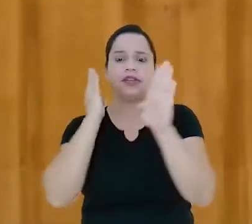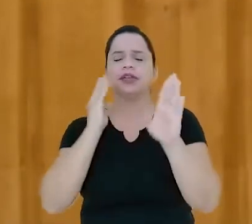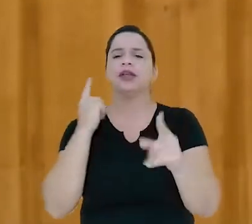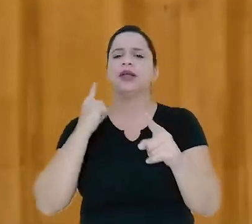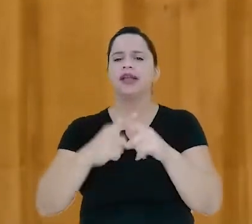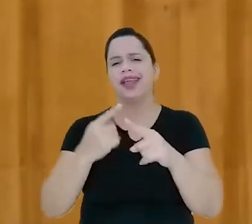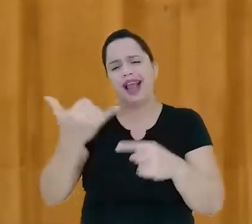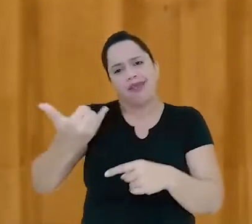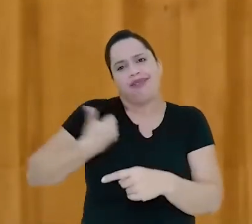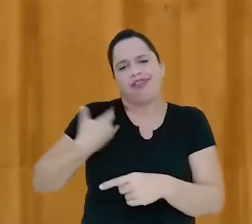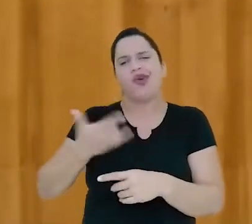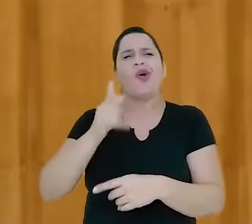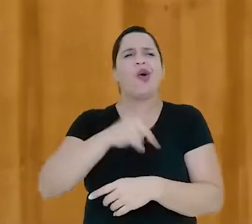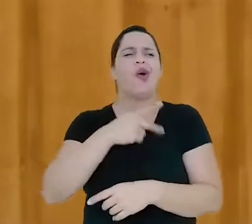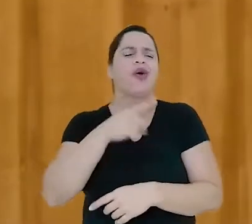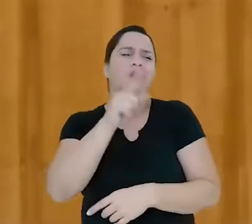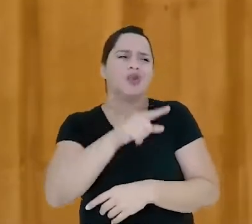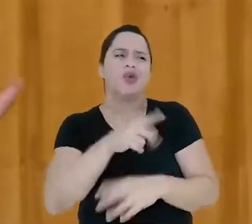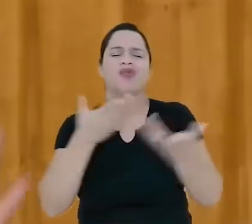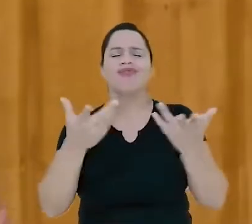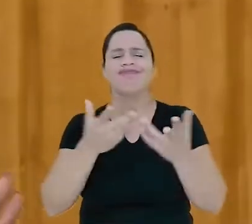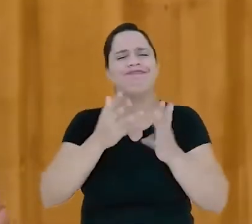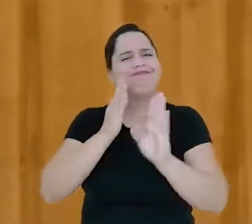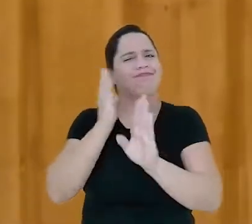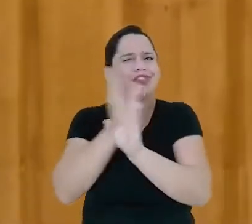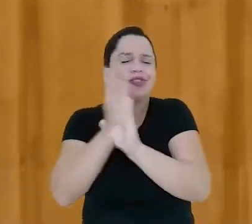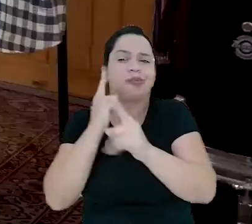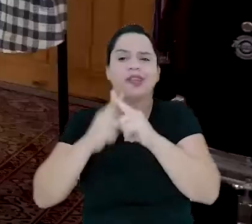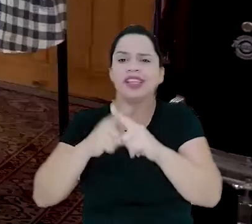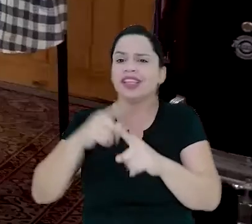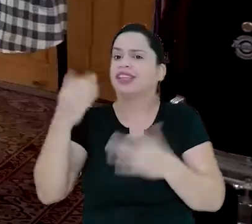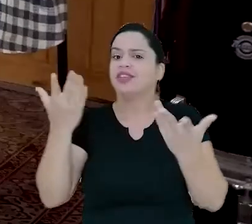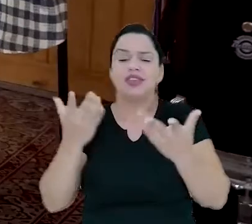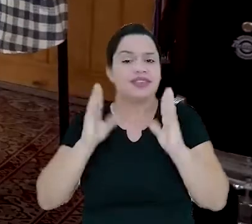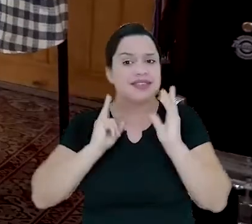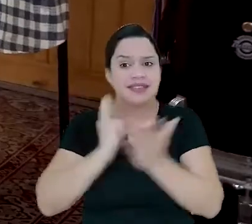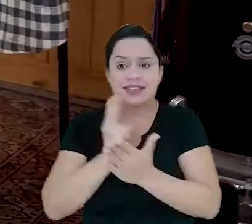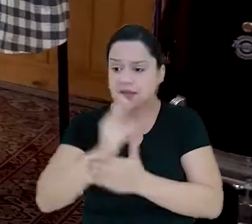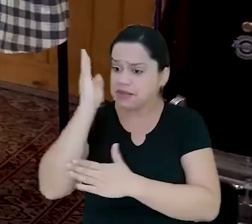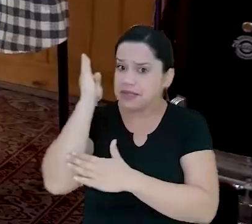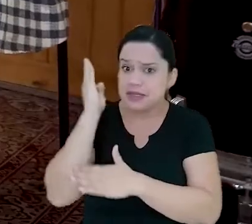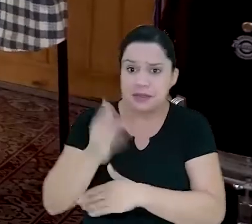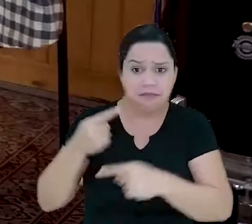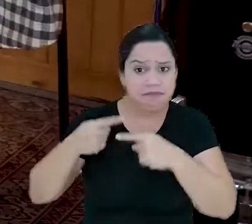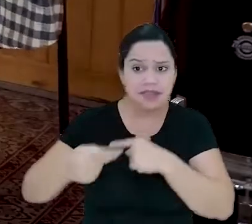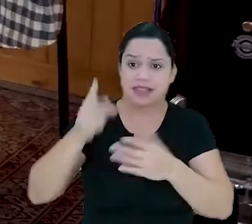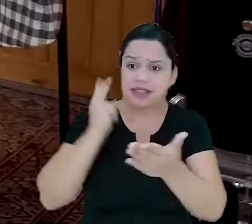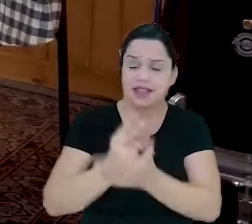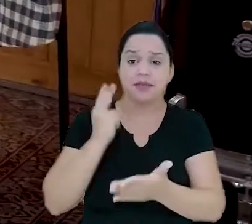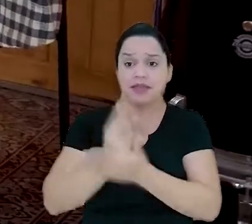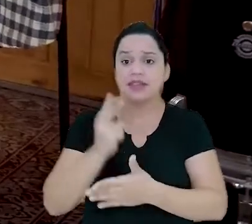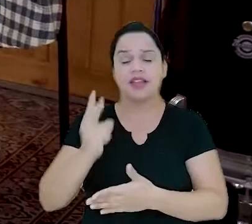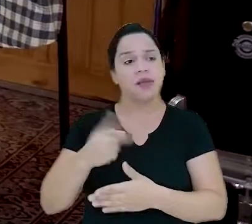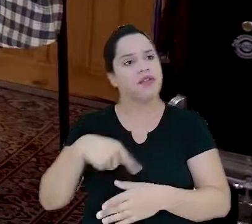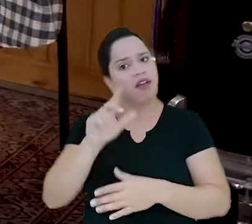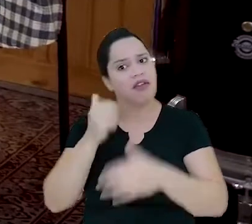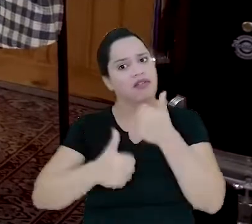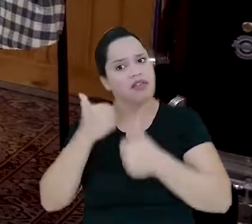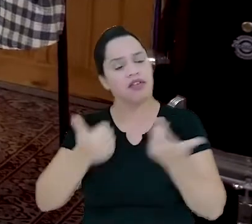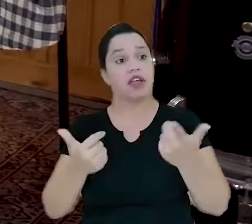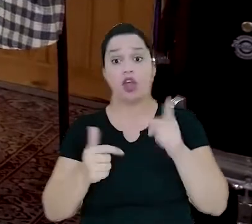ele tá todo final de semana ou na semana vai jogar bola com esse amigo. E eu tô achando que os dois... E detalhe, esse amigo também era